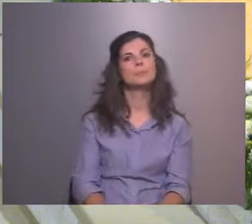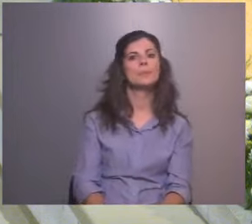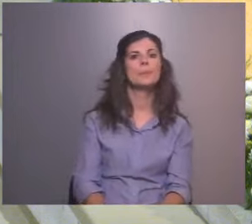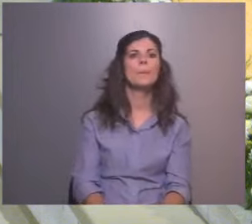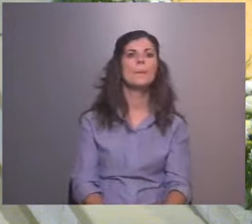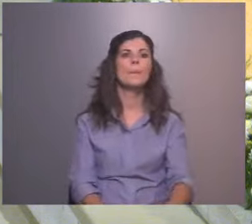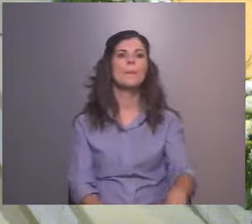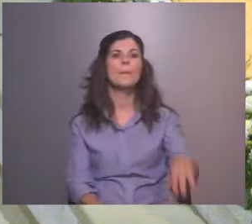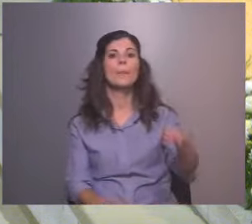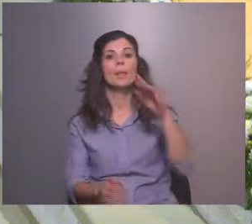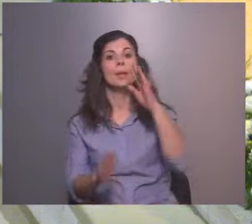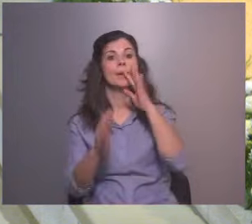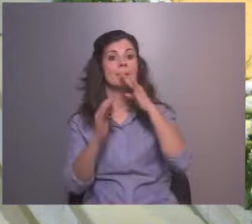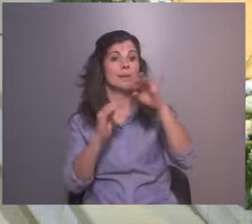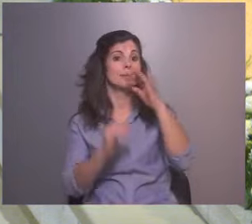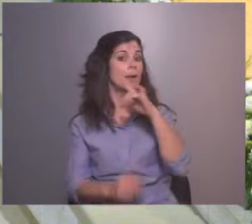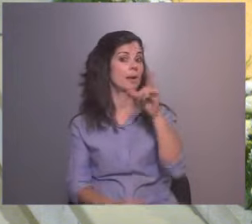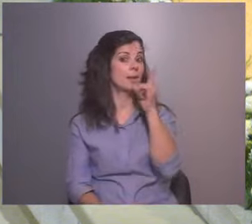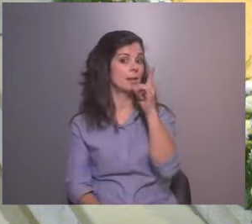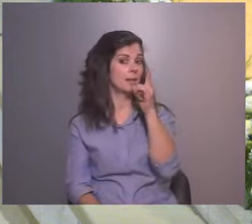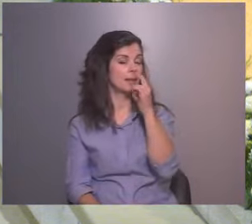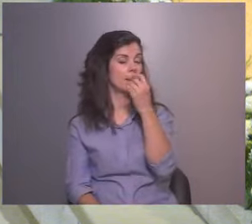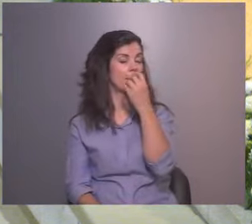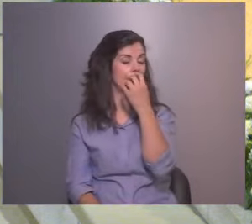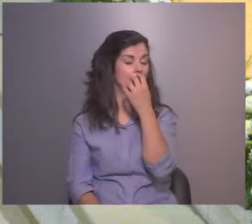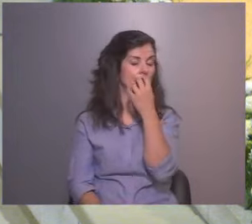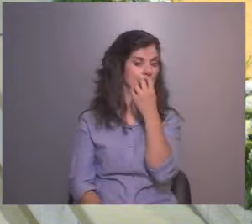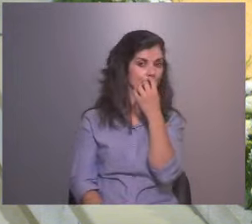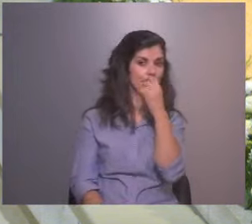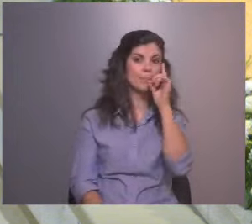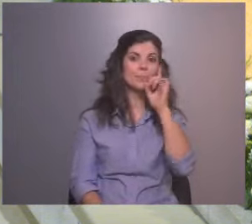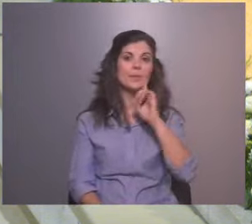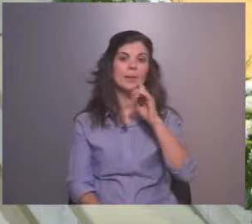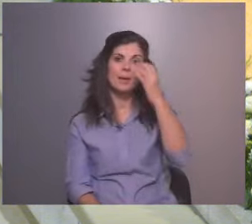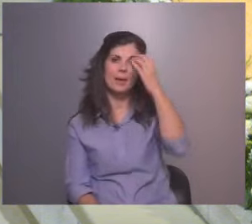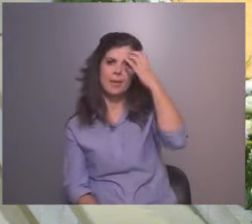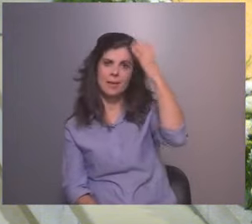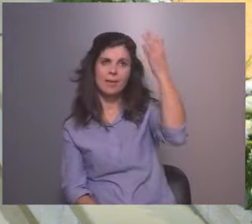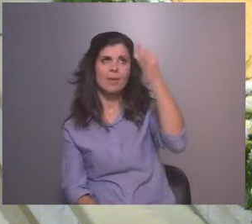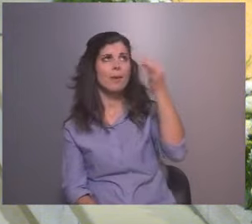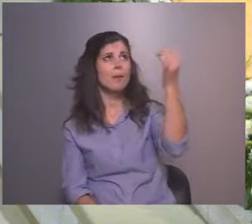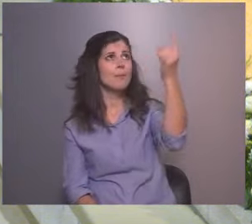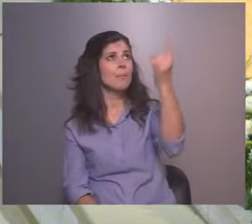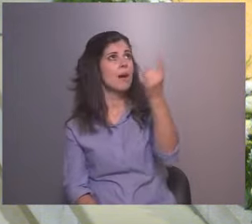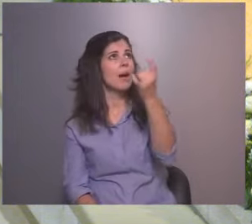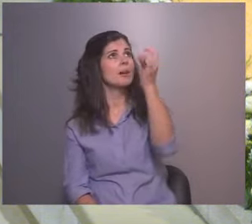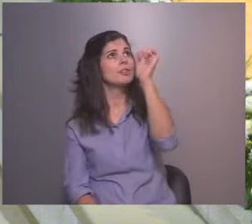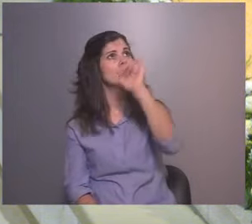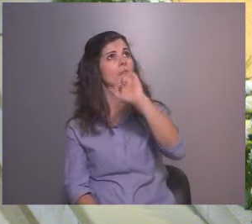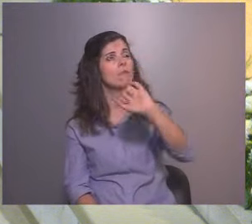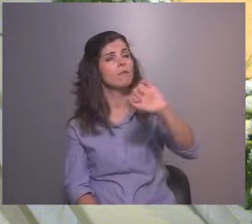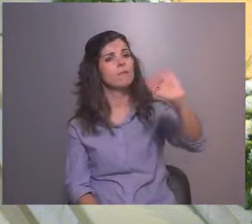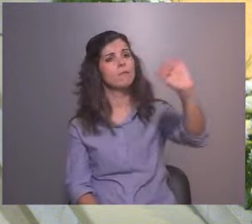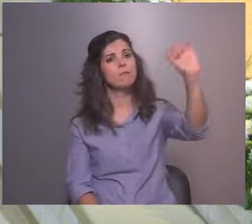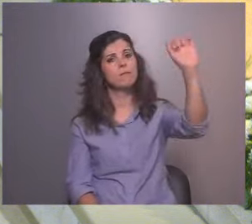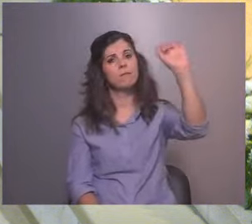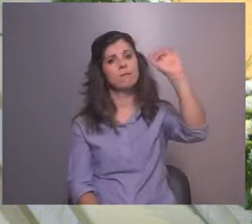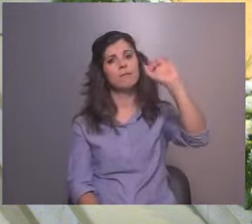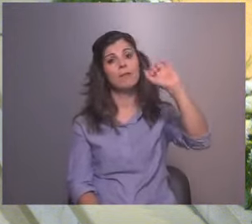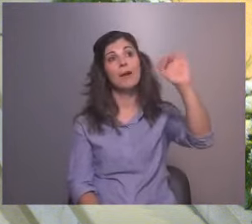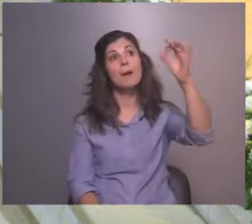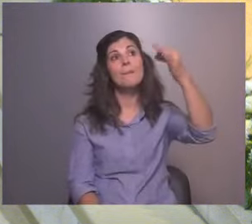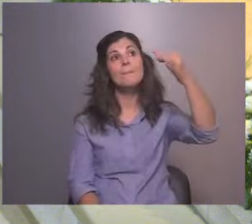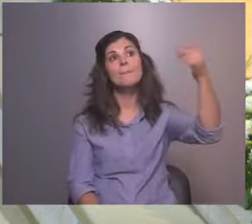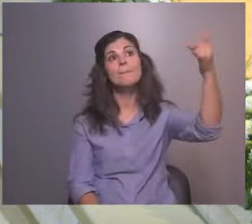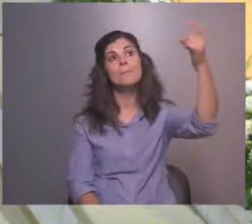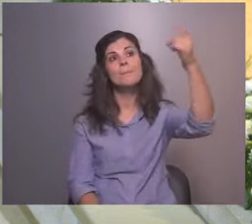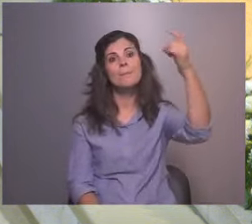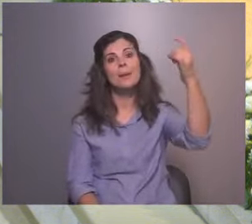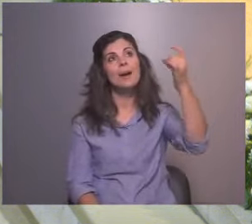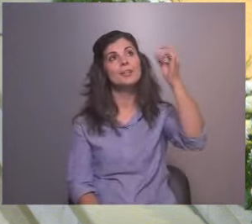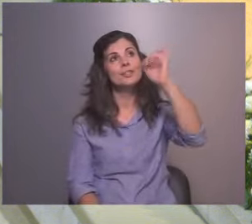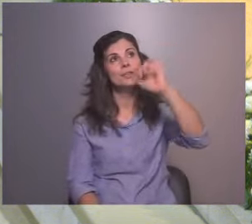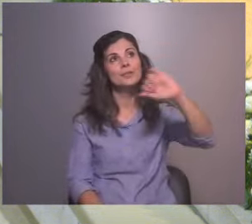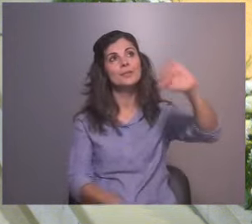da nobis pacem, Rainha da Paz, dai-nos a paz.